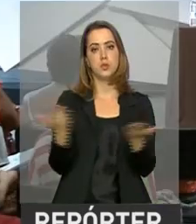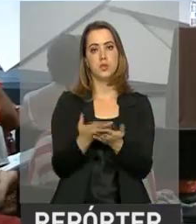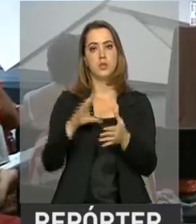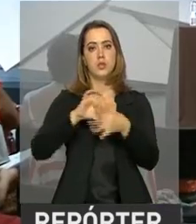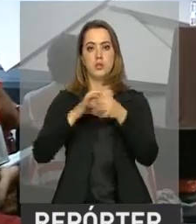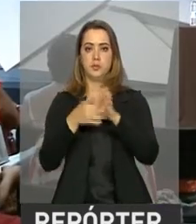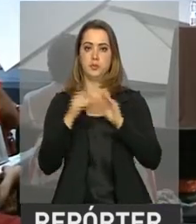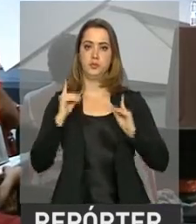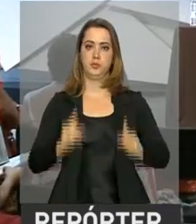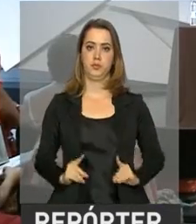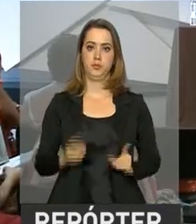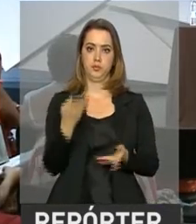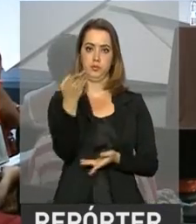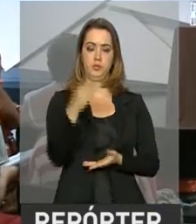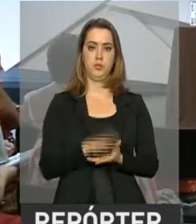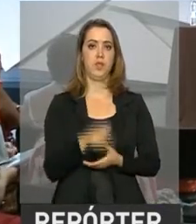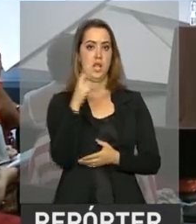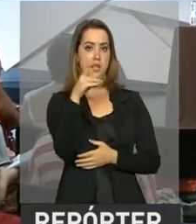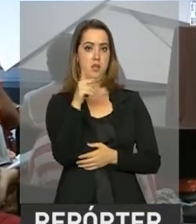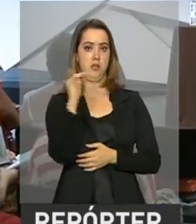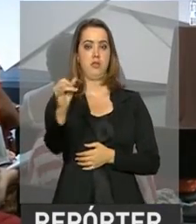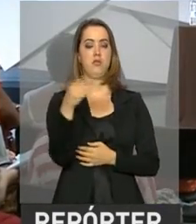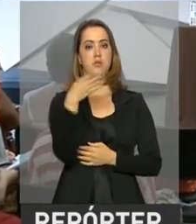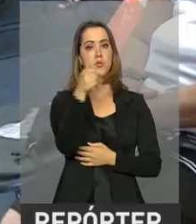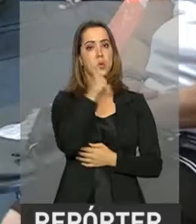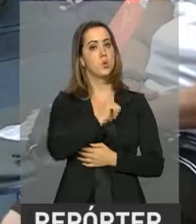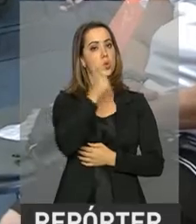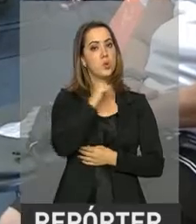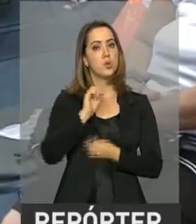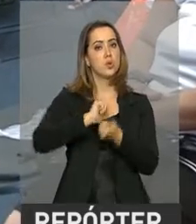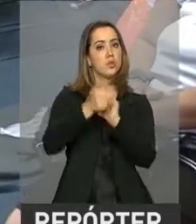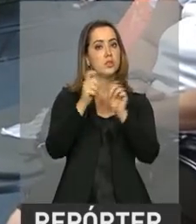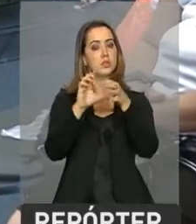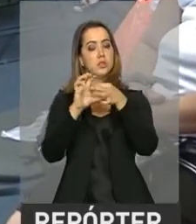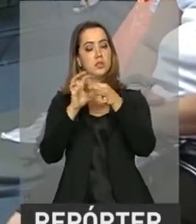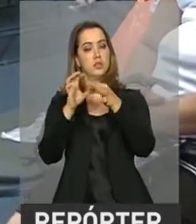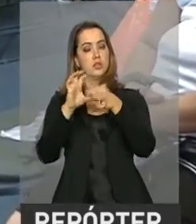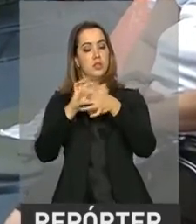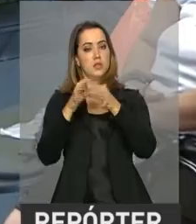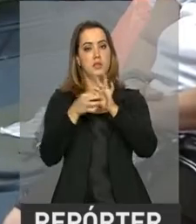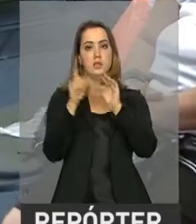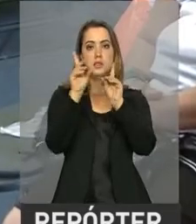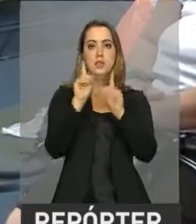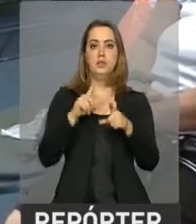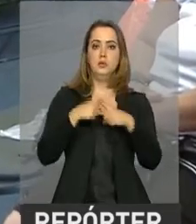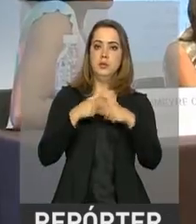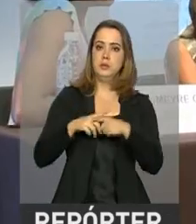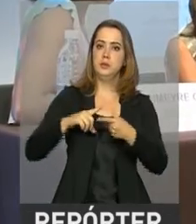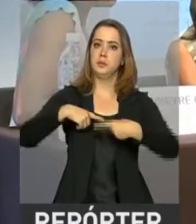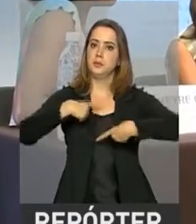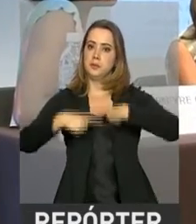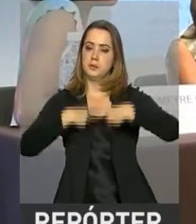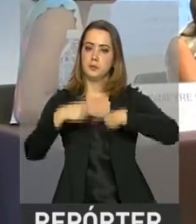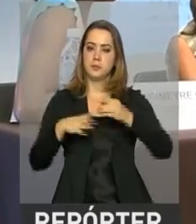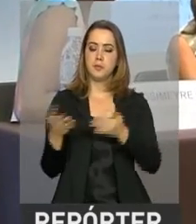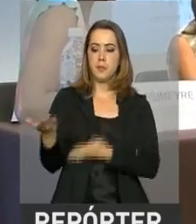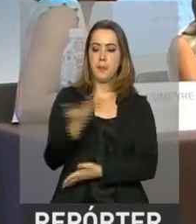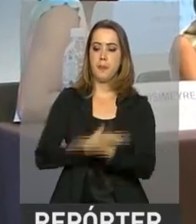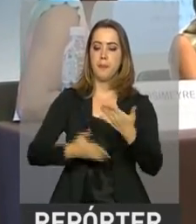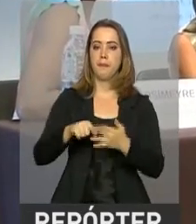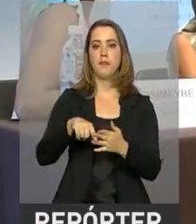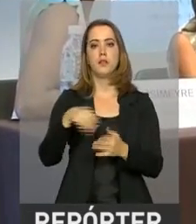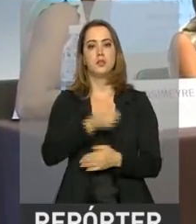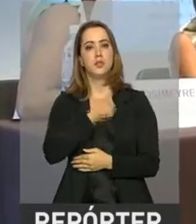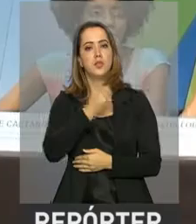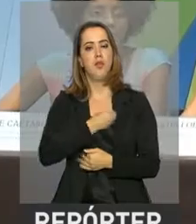Paralimpíadas. Durante 5 dias, a participação das mulheres no esporte, nos negócios e na vida pública foi debatida em um